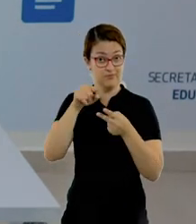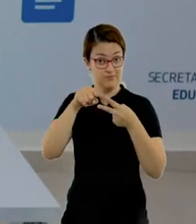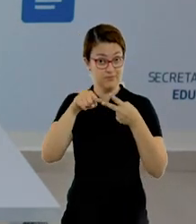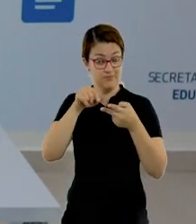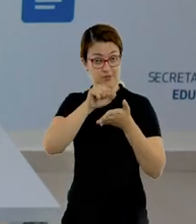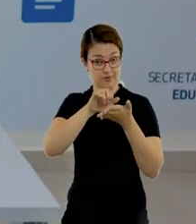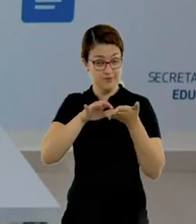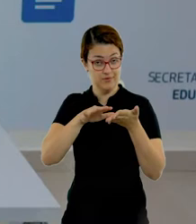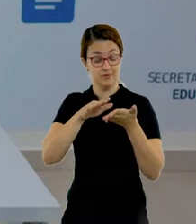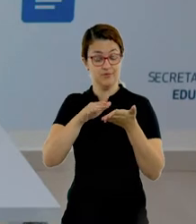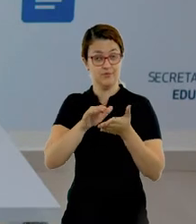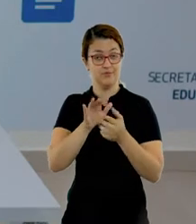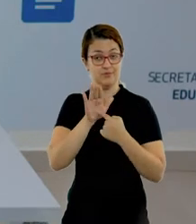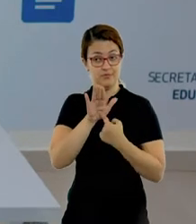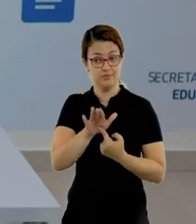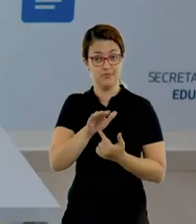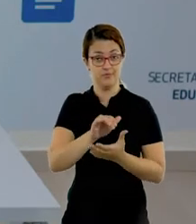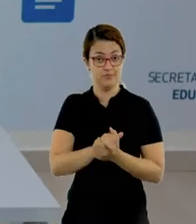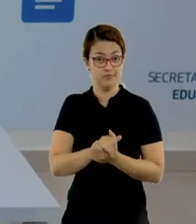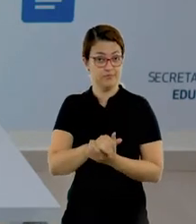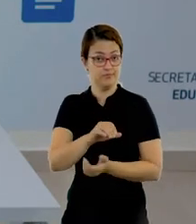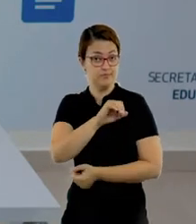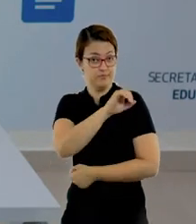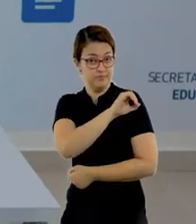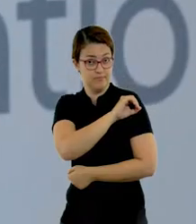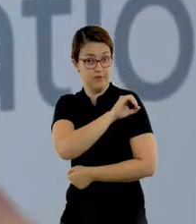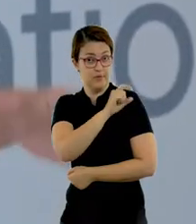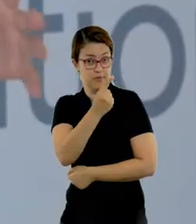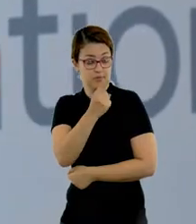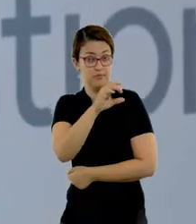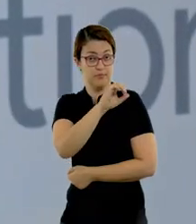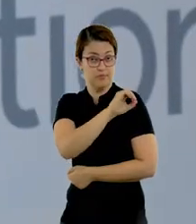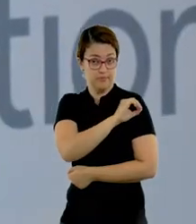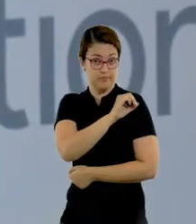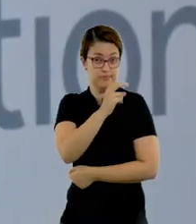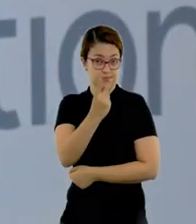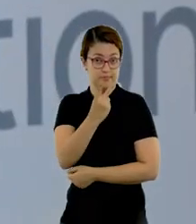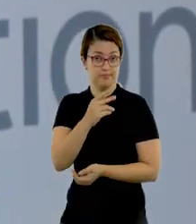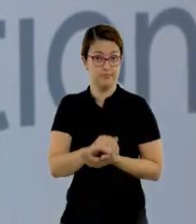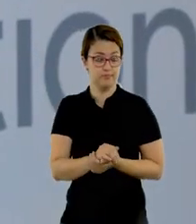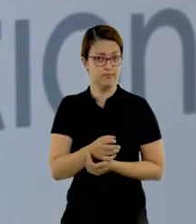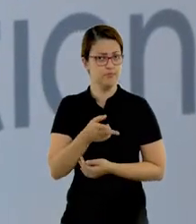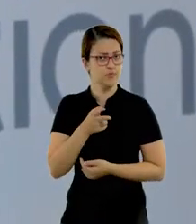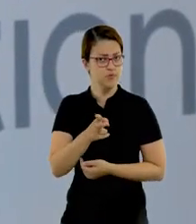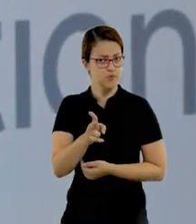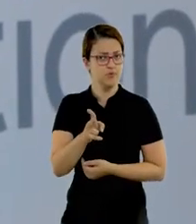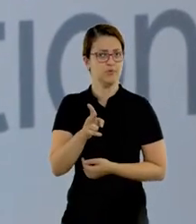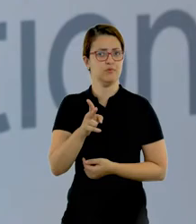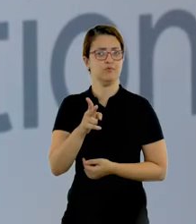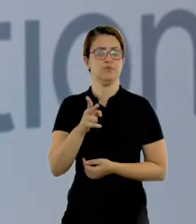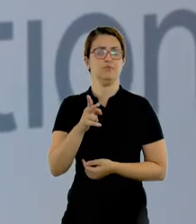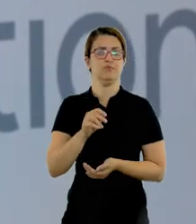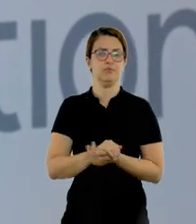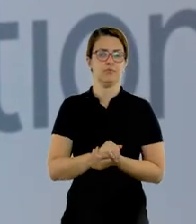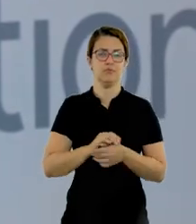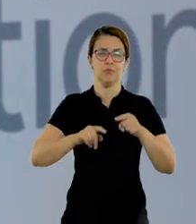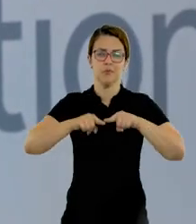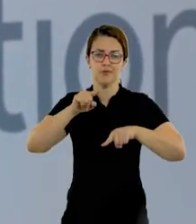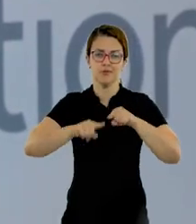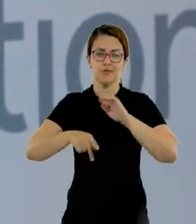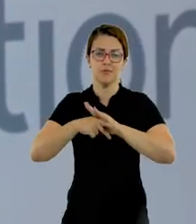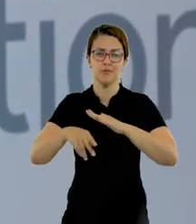lá? Começando com a turma do pré-1 e do pré-2, continuando com o tema dos objetos escolares, a